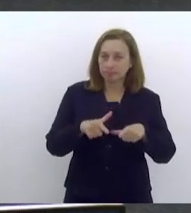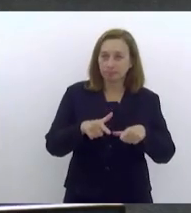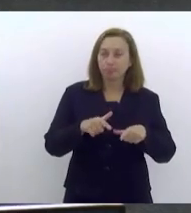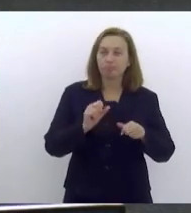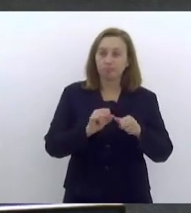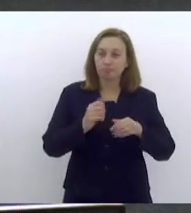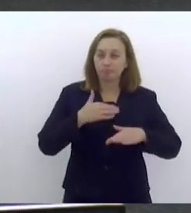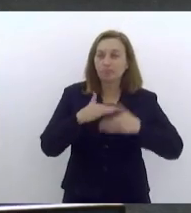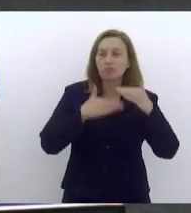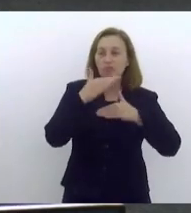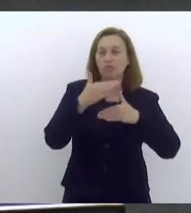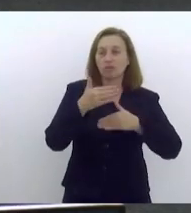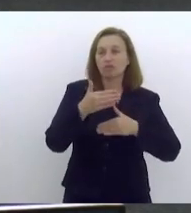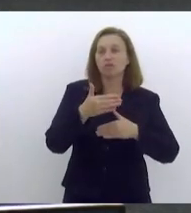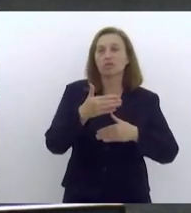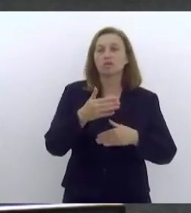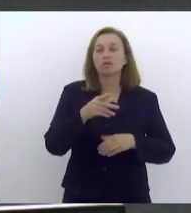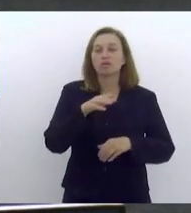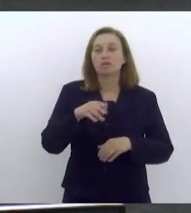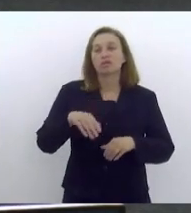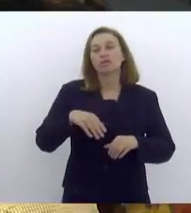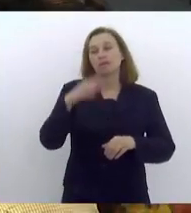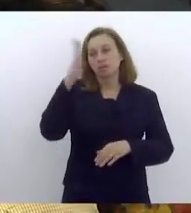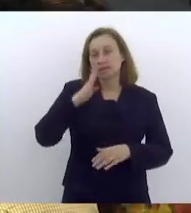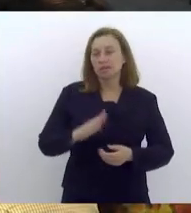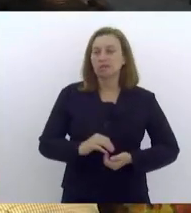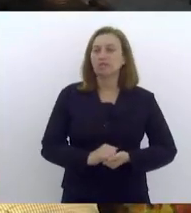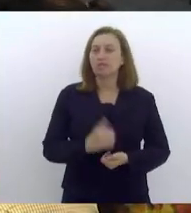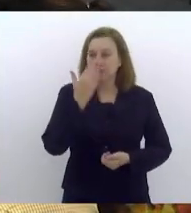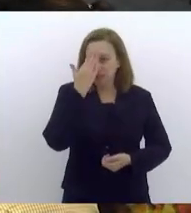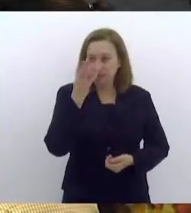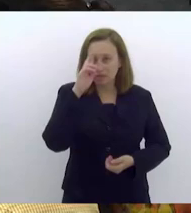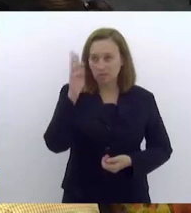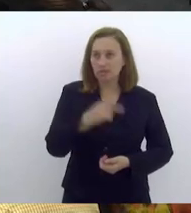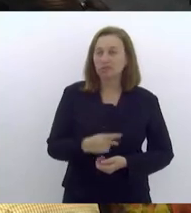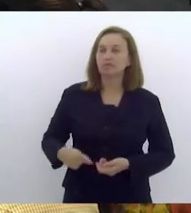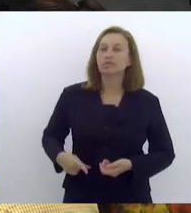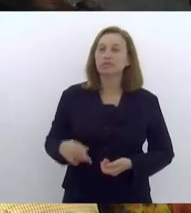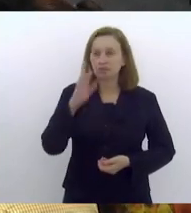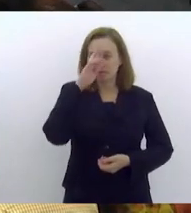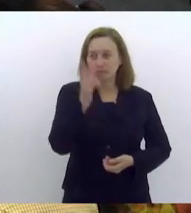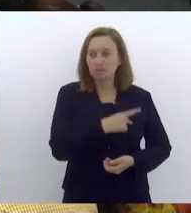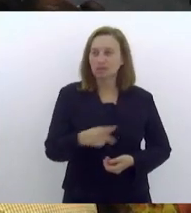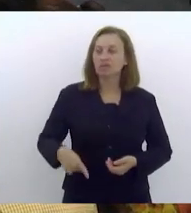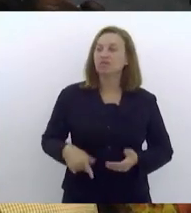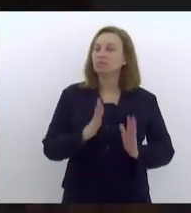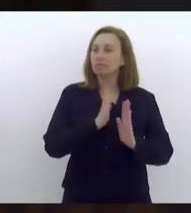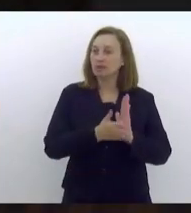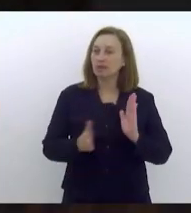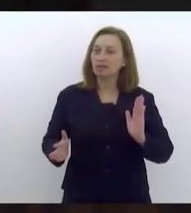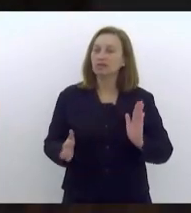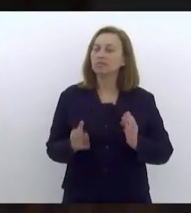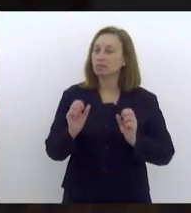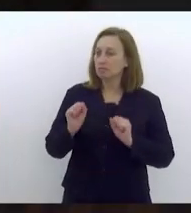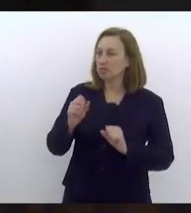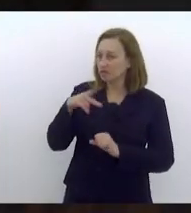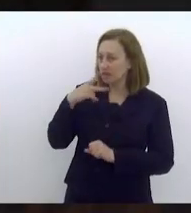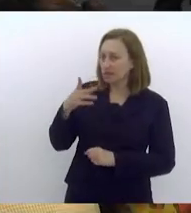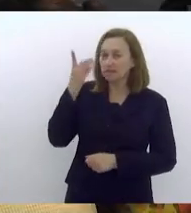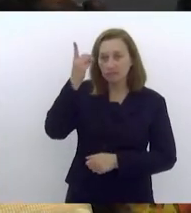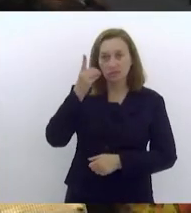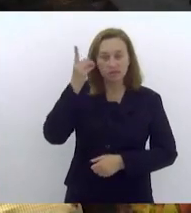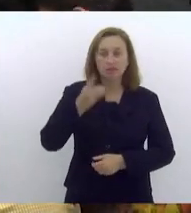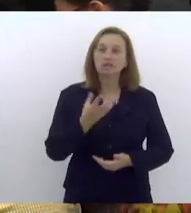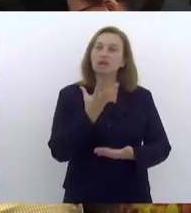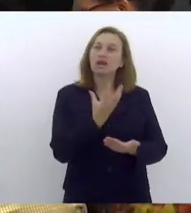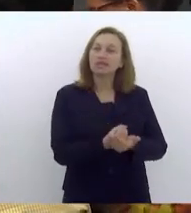possa crescer cada vez mais. Obrigado, senhor presidente. Obrigado, Dionísio. Senhor presidente, pela ordem. Pois não, pode falar, deputado. Rapidamente, para